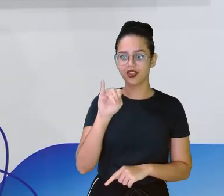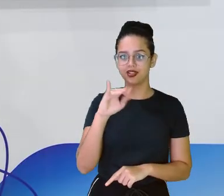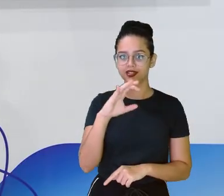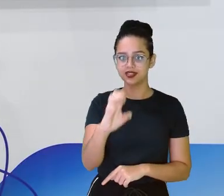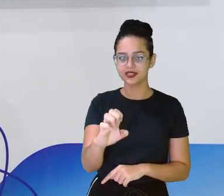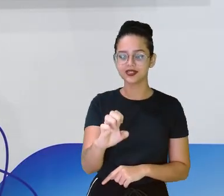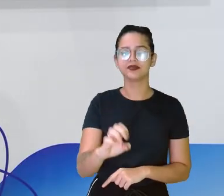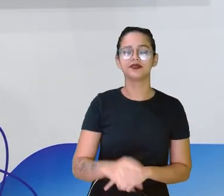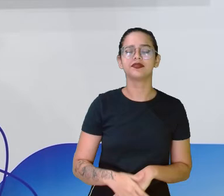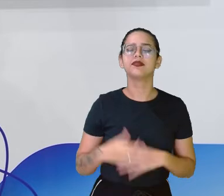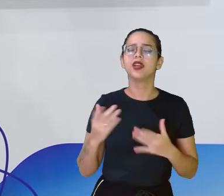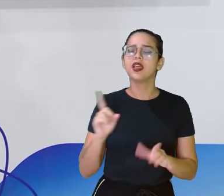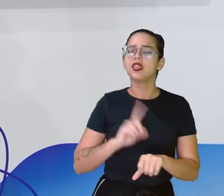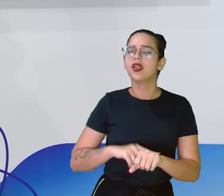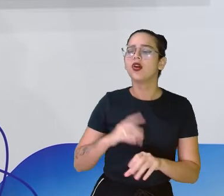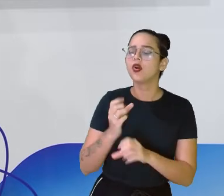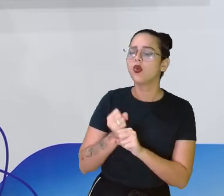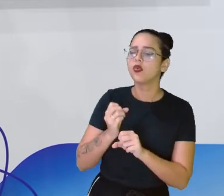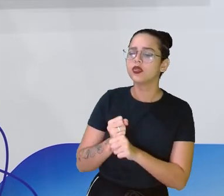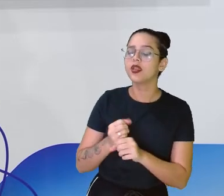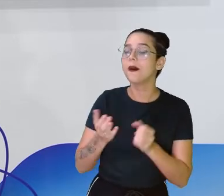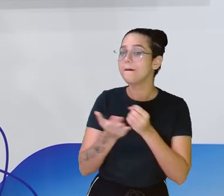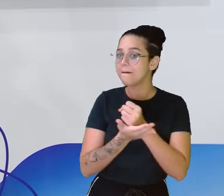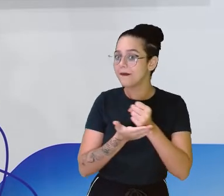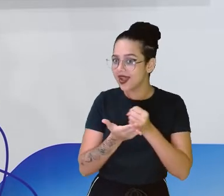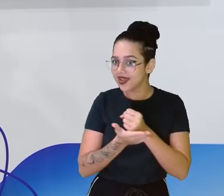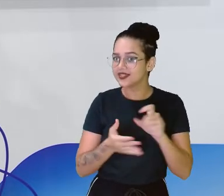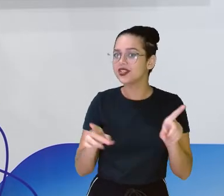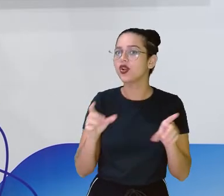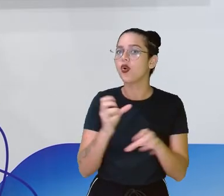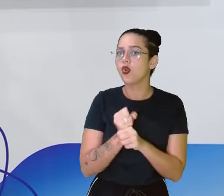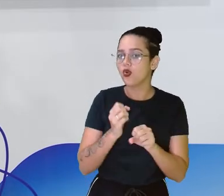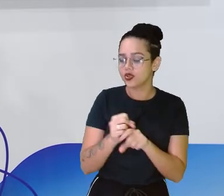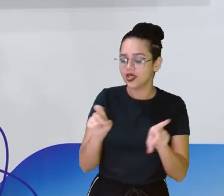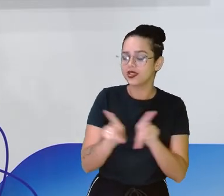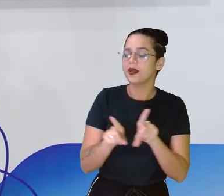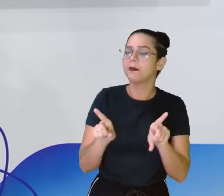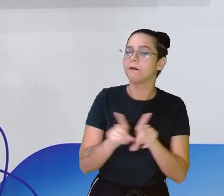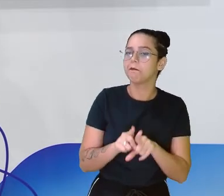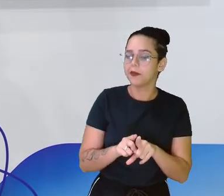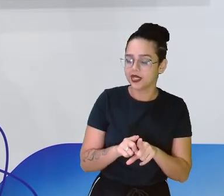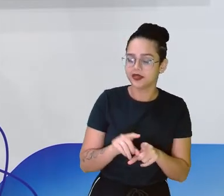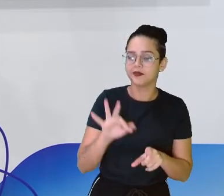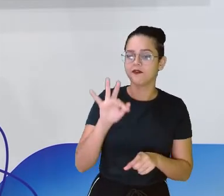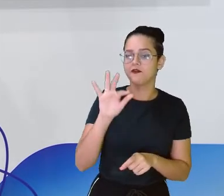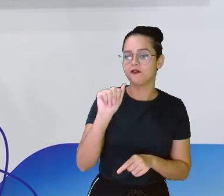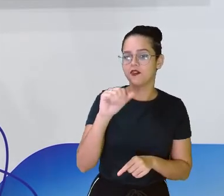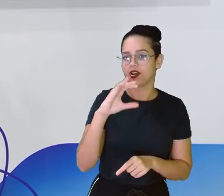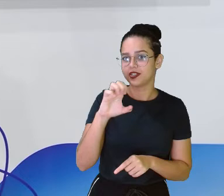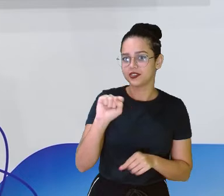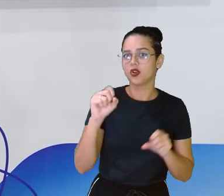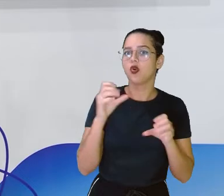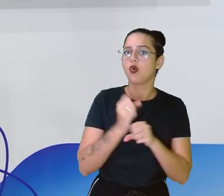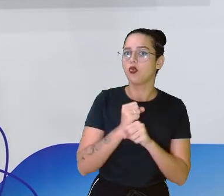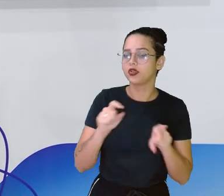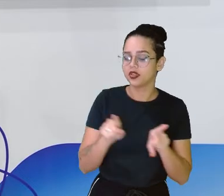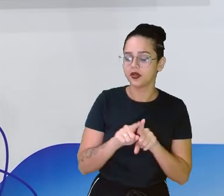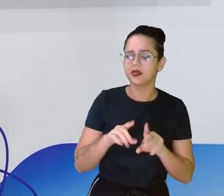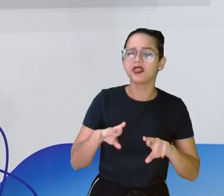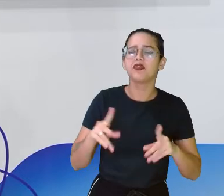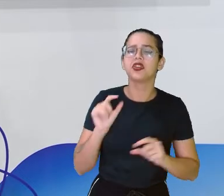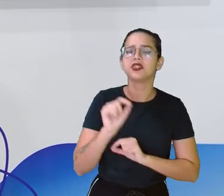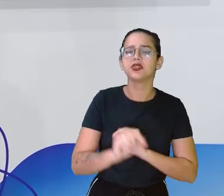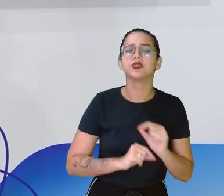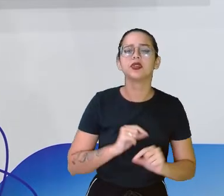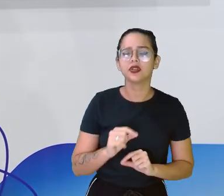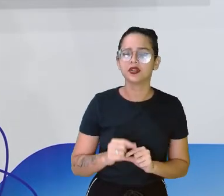Na contagem, base conta como face também. A única diferença